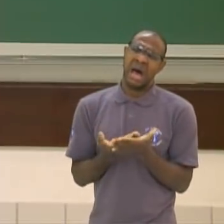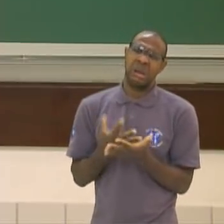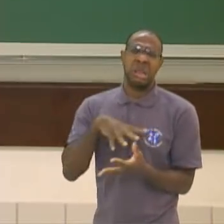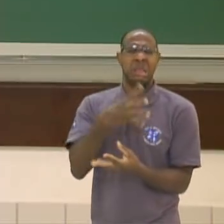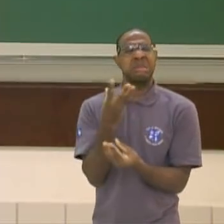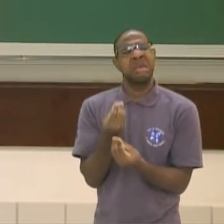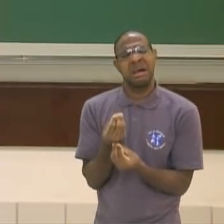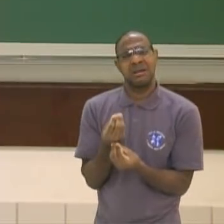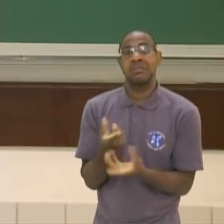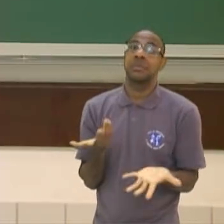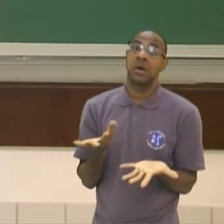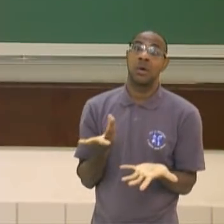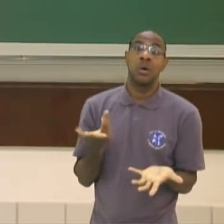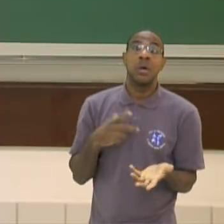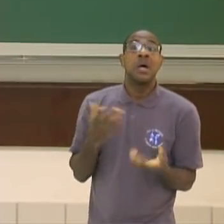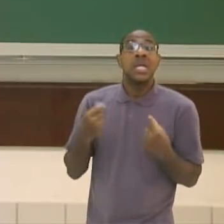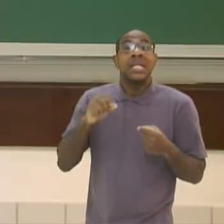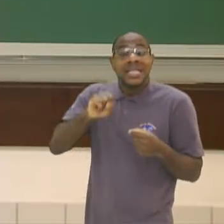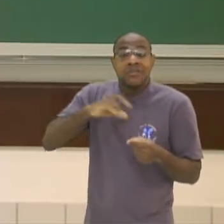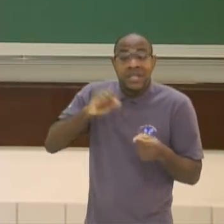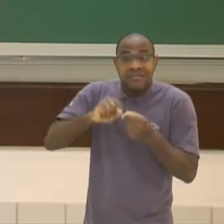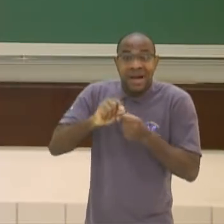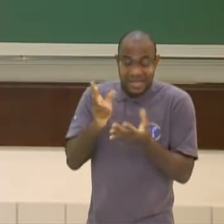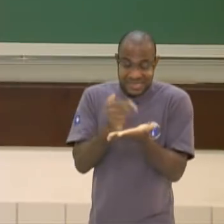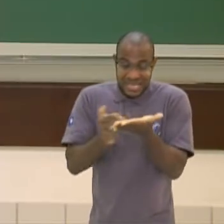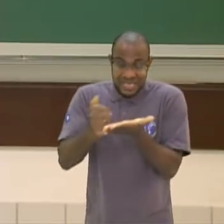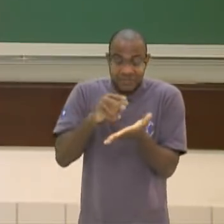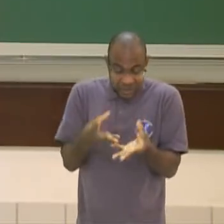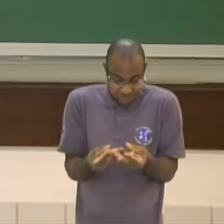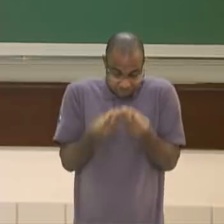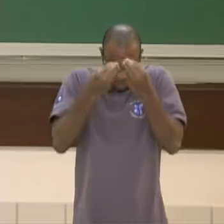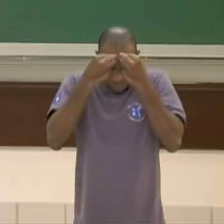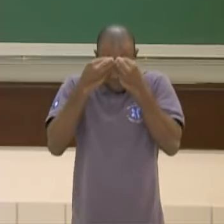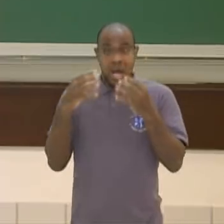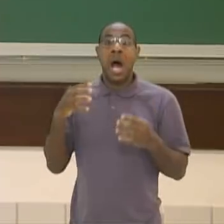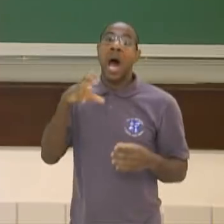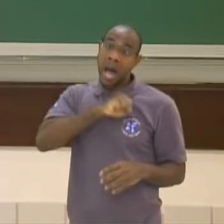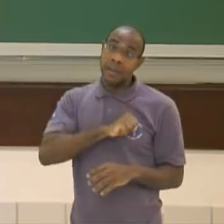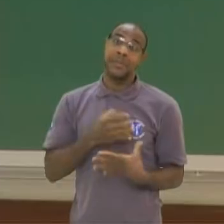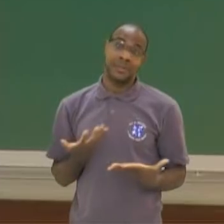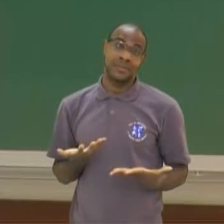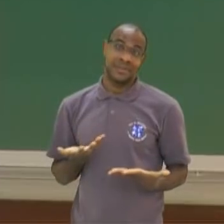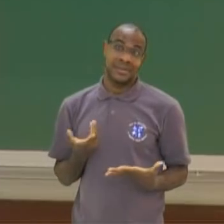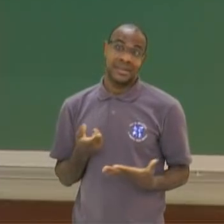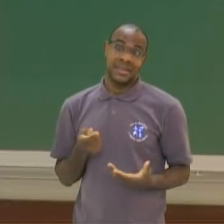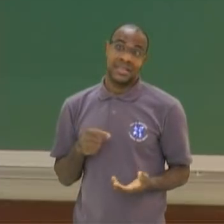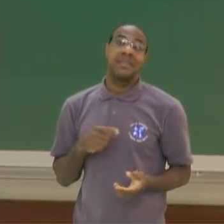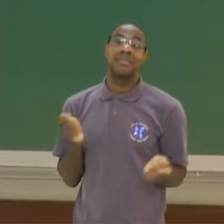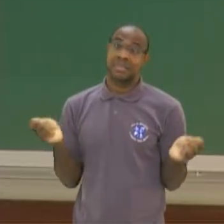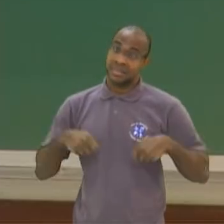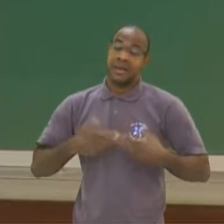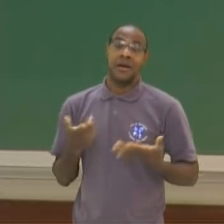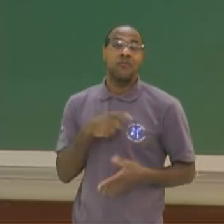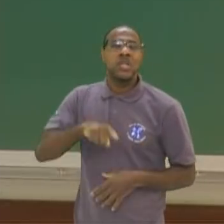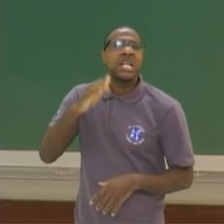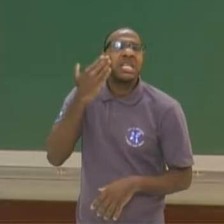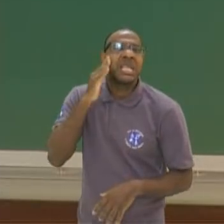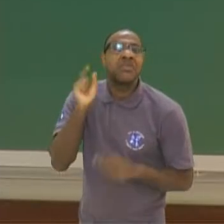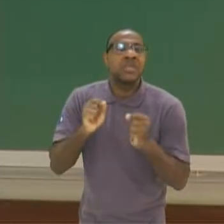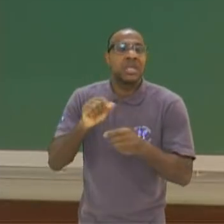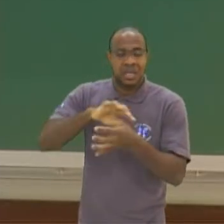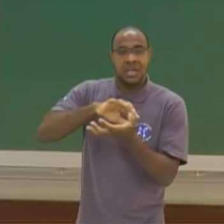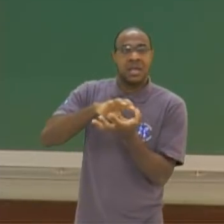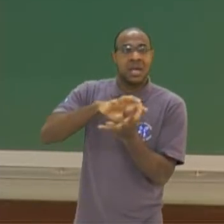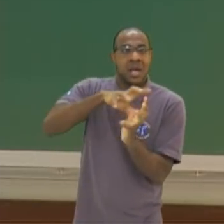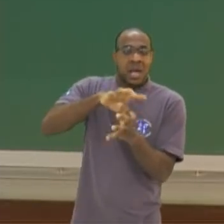uma imagem, ela pode ter um significado e a gente compreende melhor as coisas? Vocês entendem que a atmosfera é